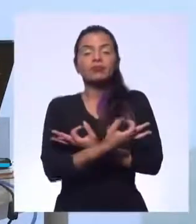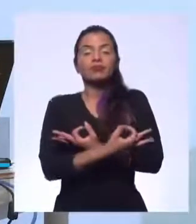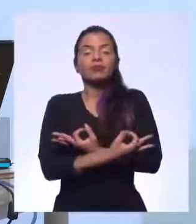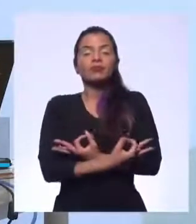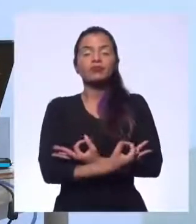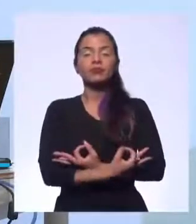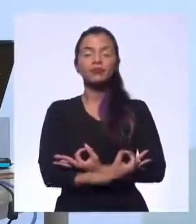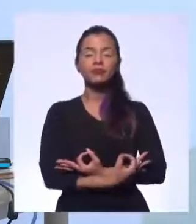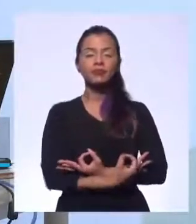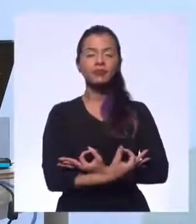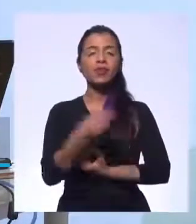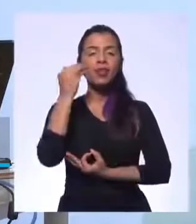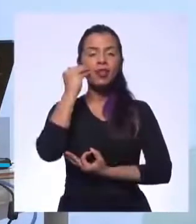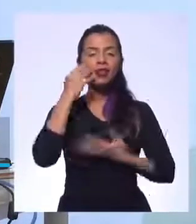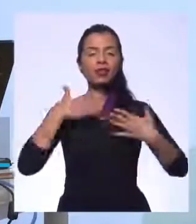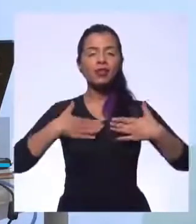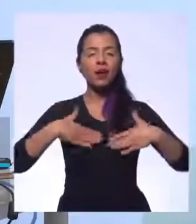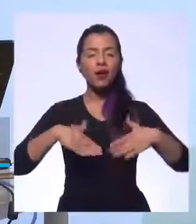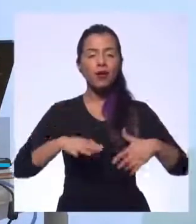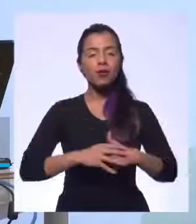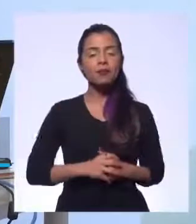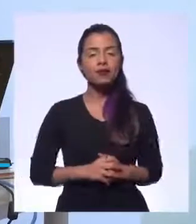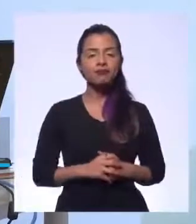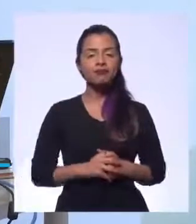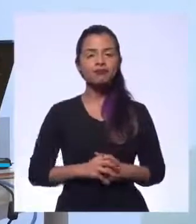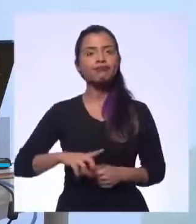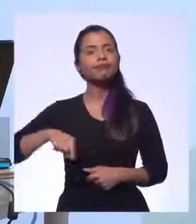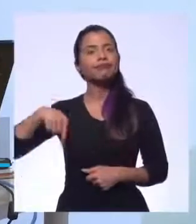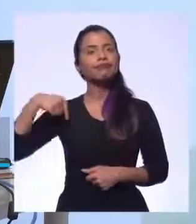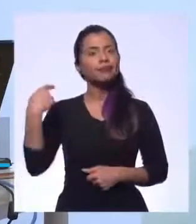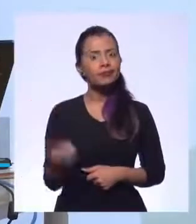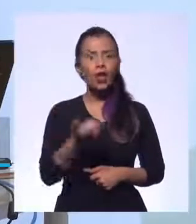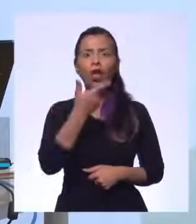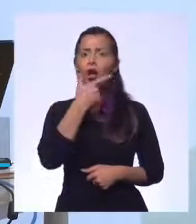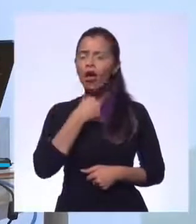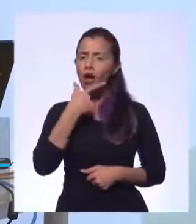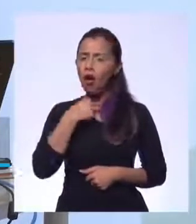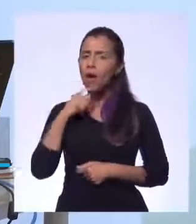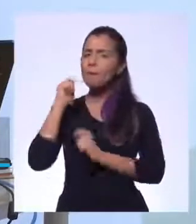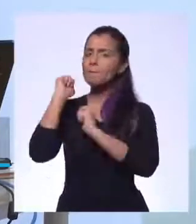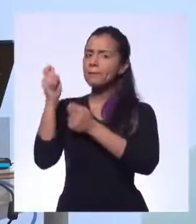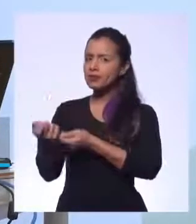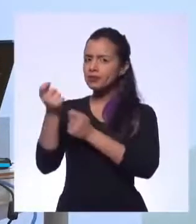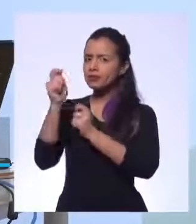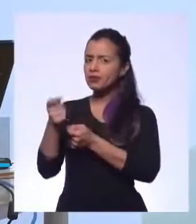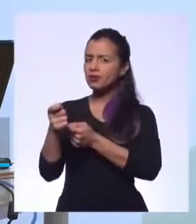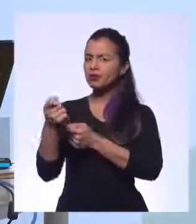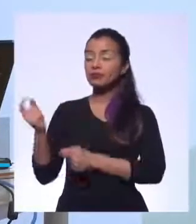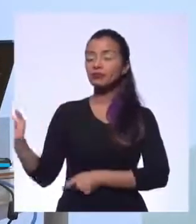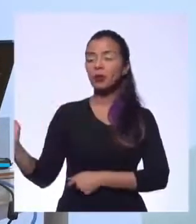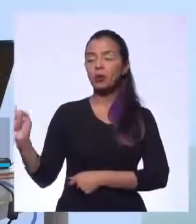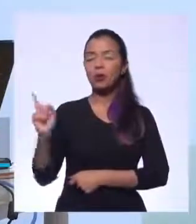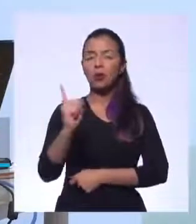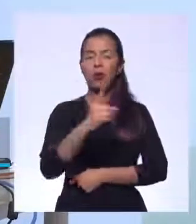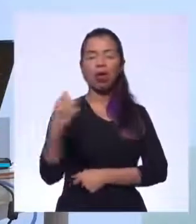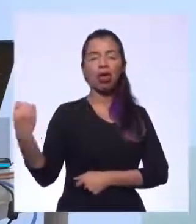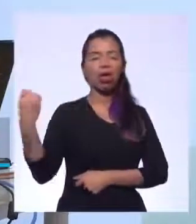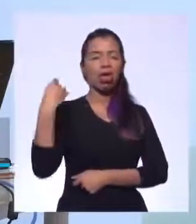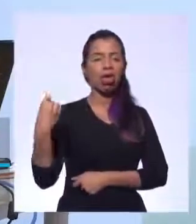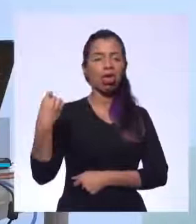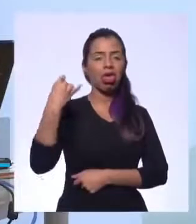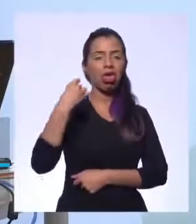Tentando se acalmar. Outros 4 pescadores se juntaram, falavam de tudo. Um deles chegou a